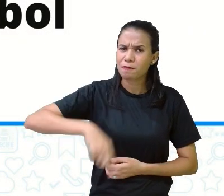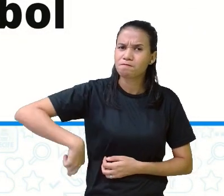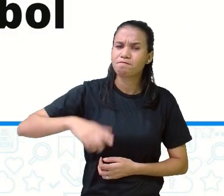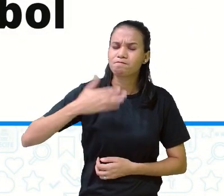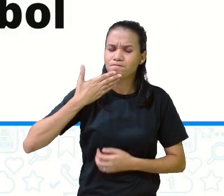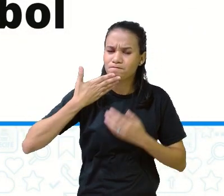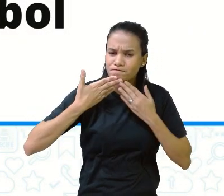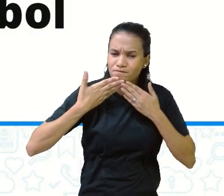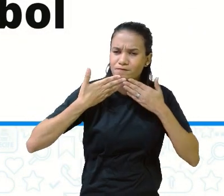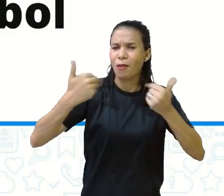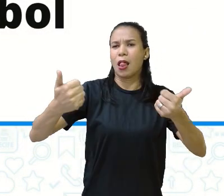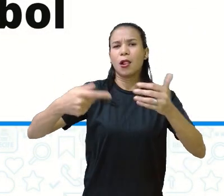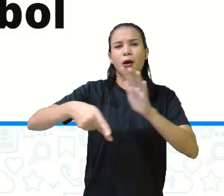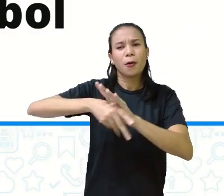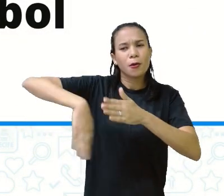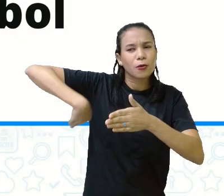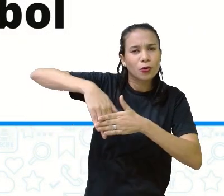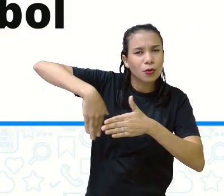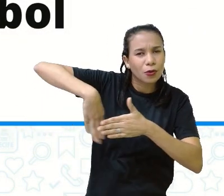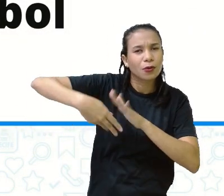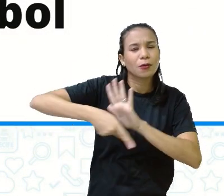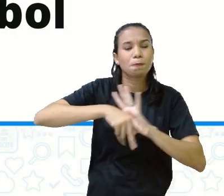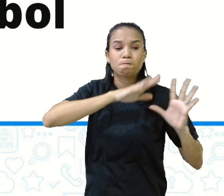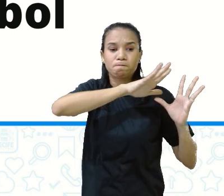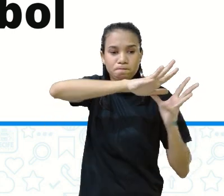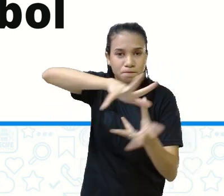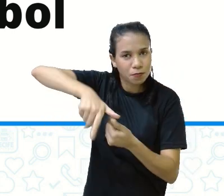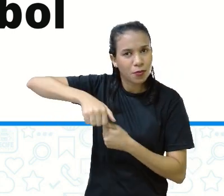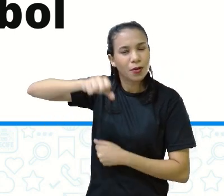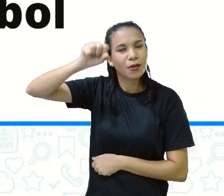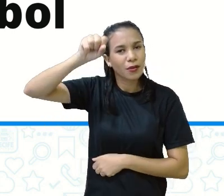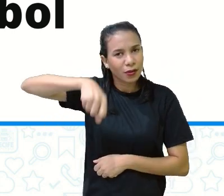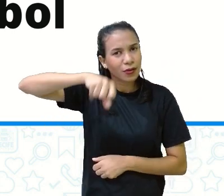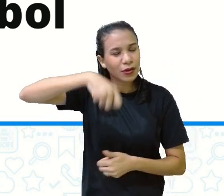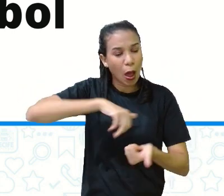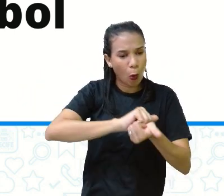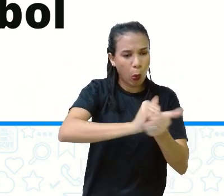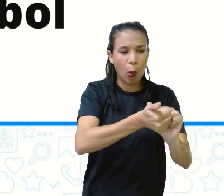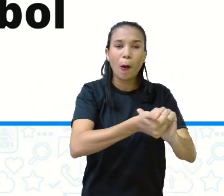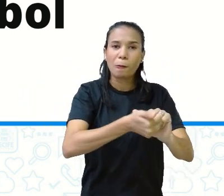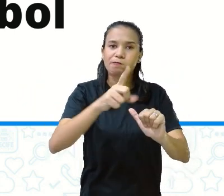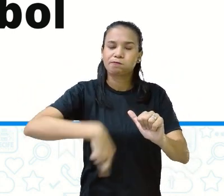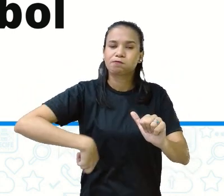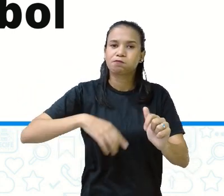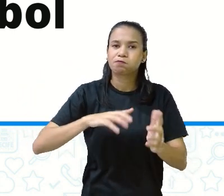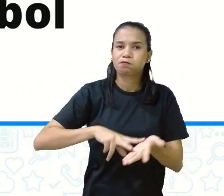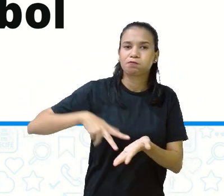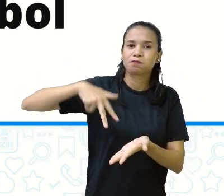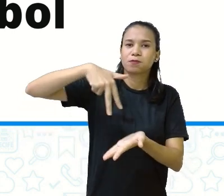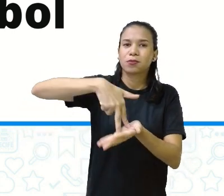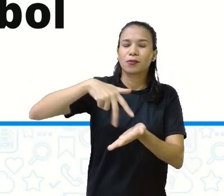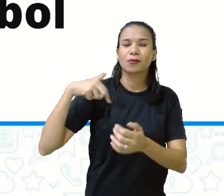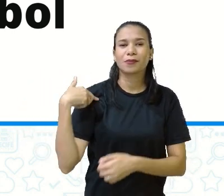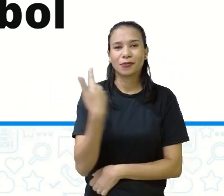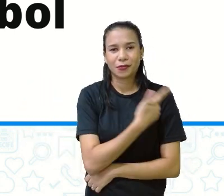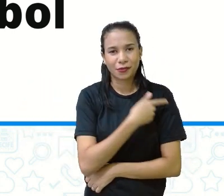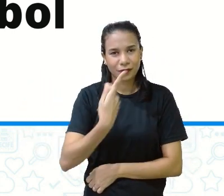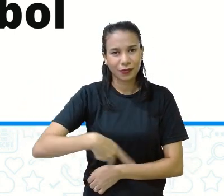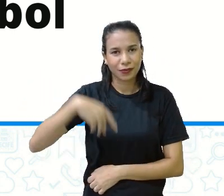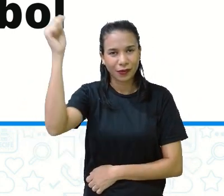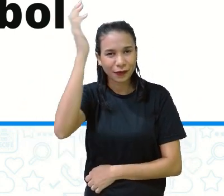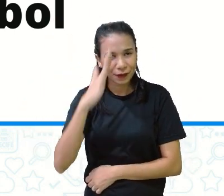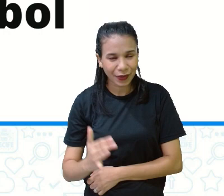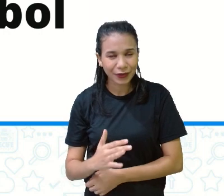considerada uma das maiores jogadoras do mundo. Isso mesmo, grande protagonista feminino do nosso futebol